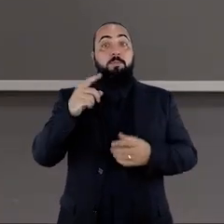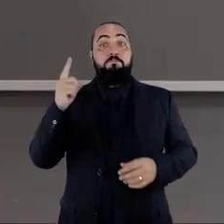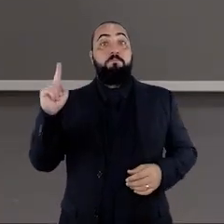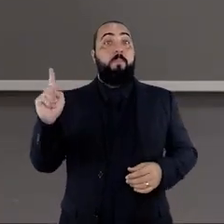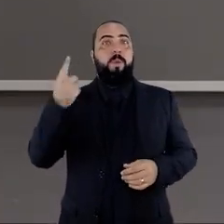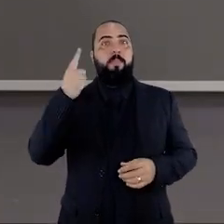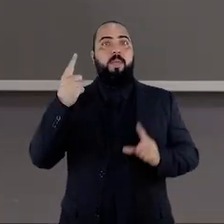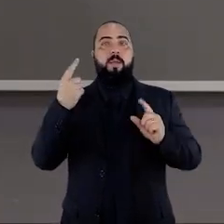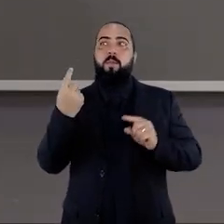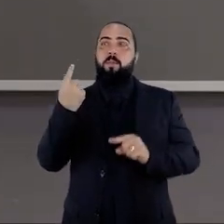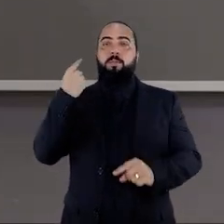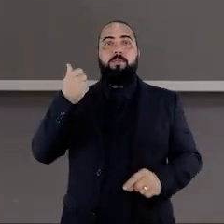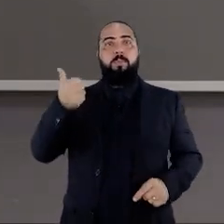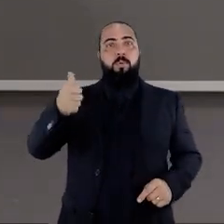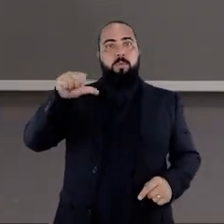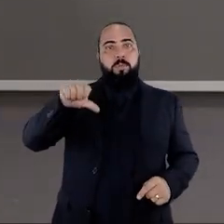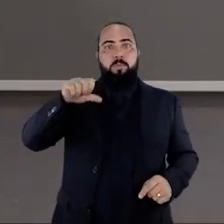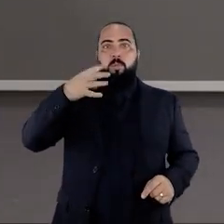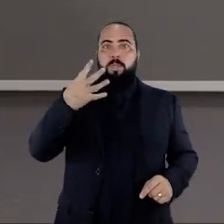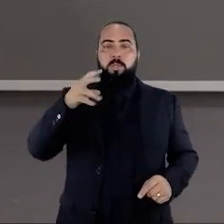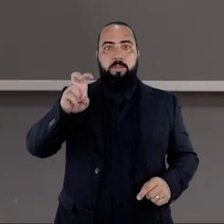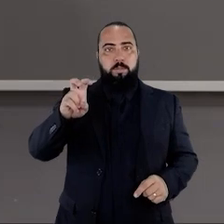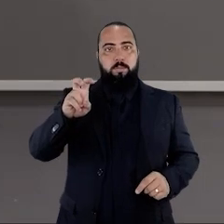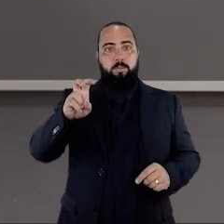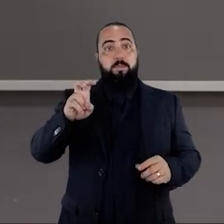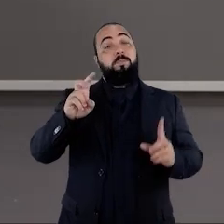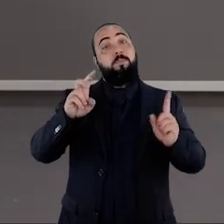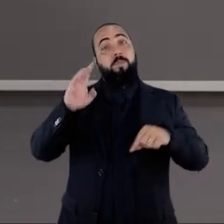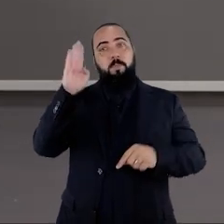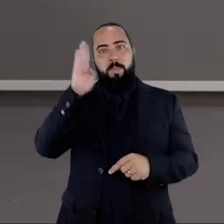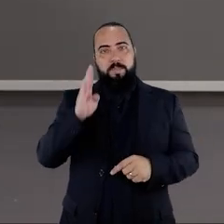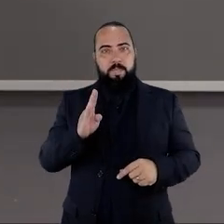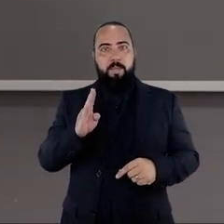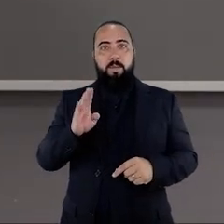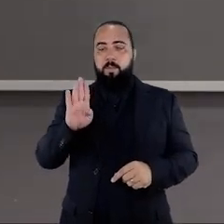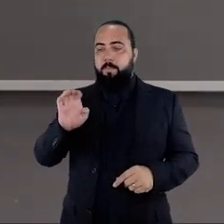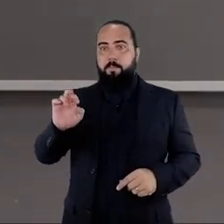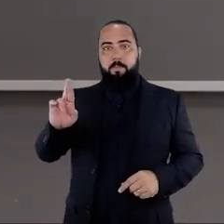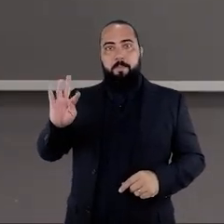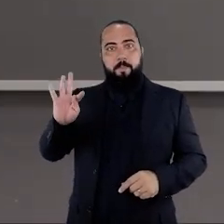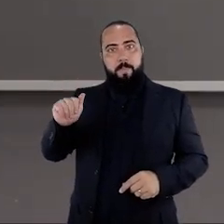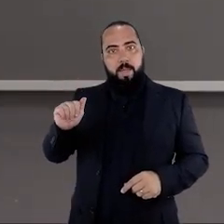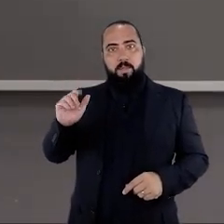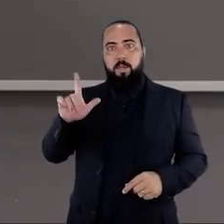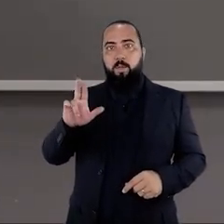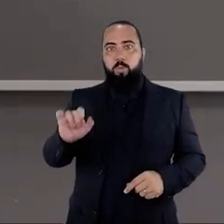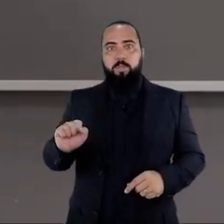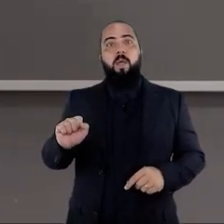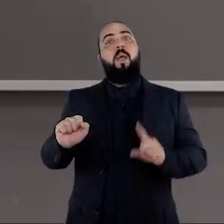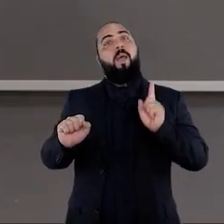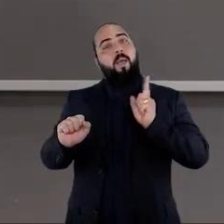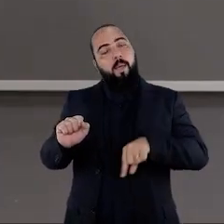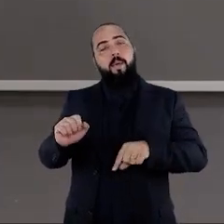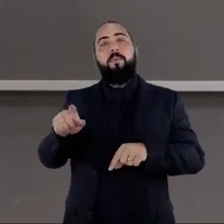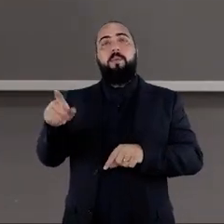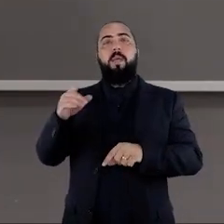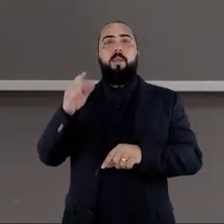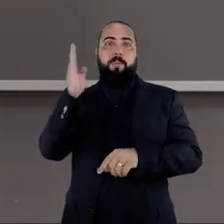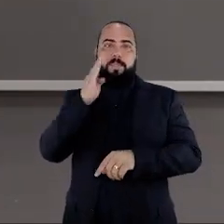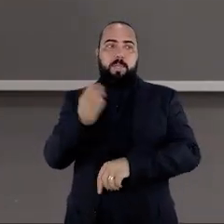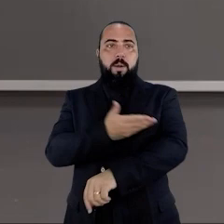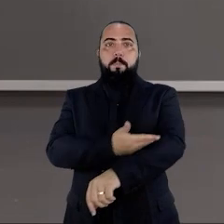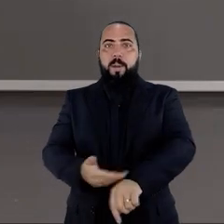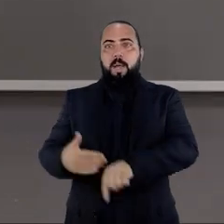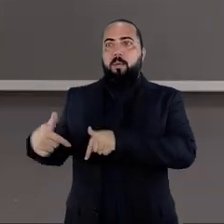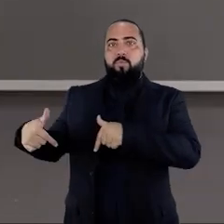por primeira vez em 1945 por uma brasileira, Berta Luz, que era uma mulher branca. Ao longo da vida